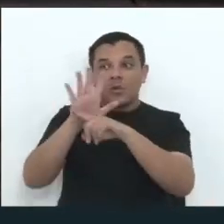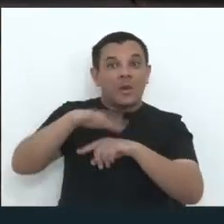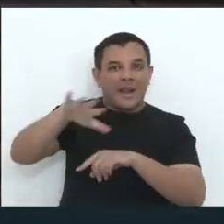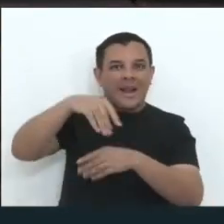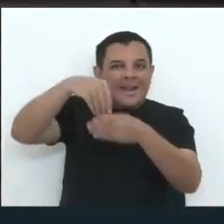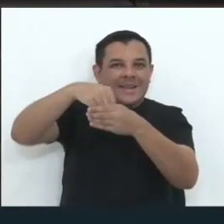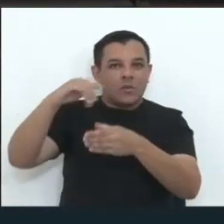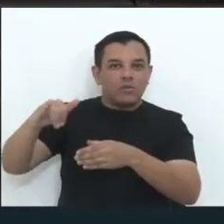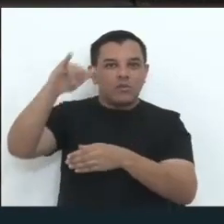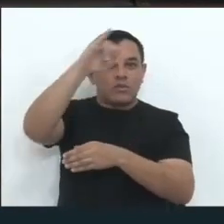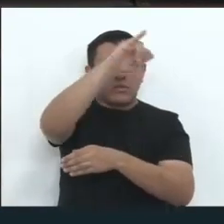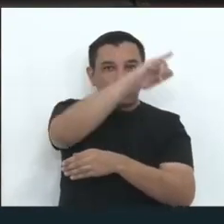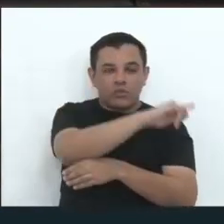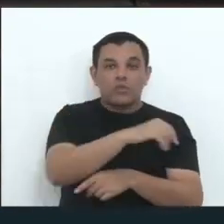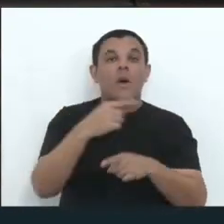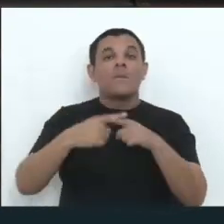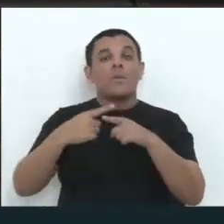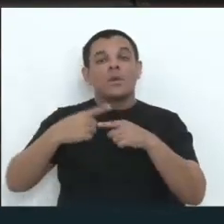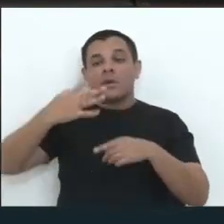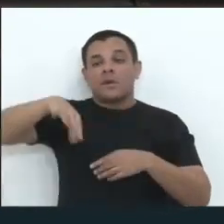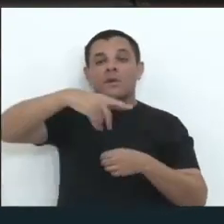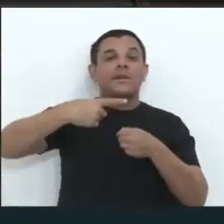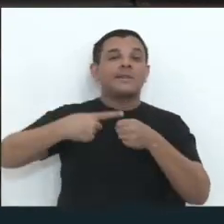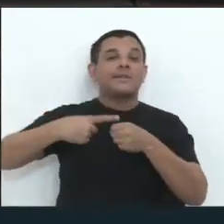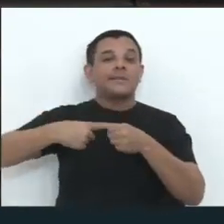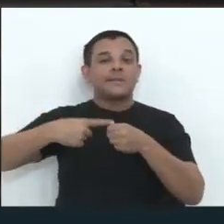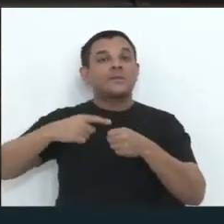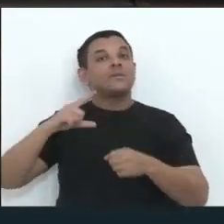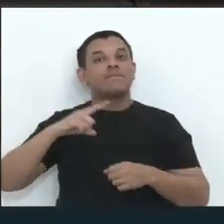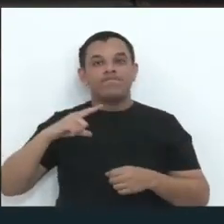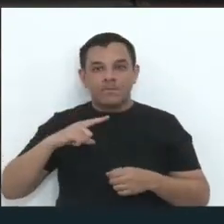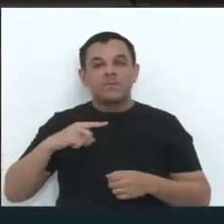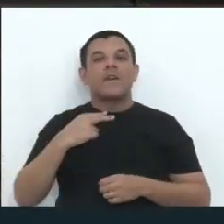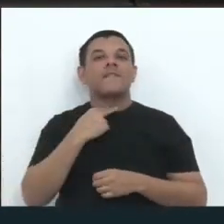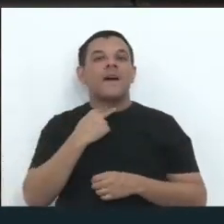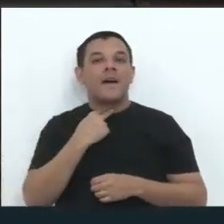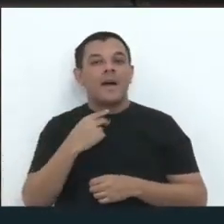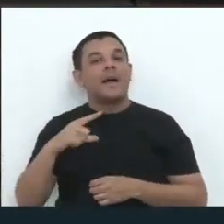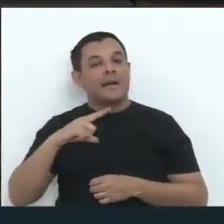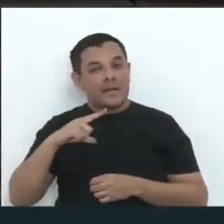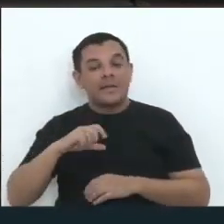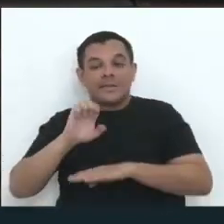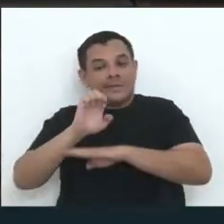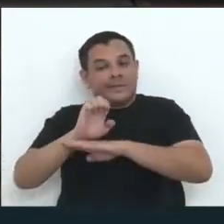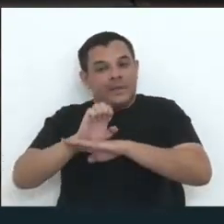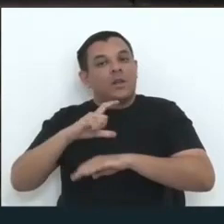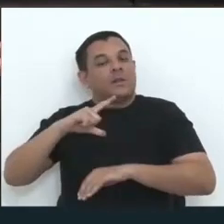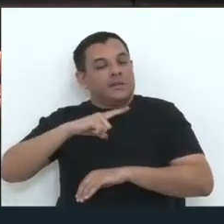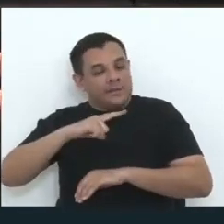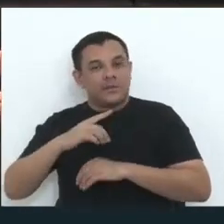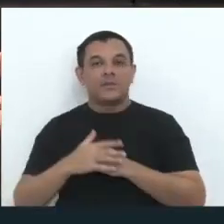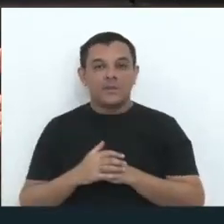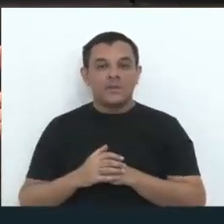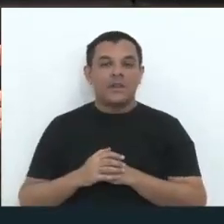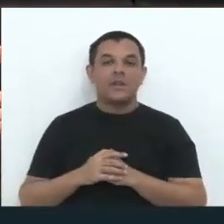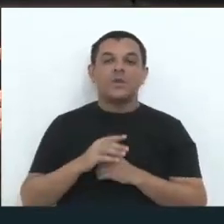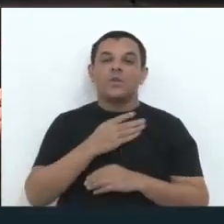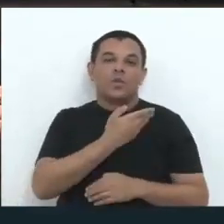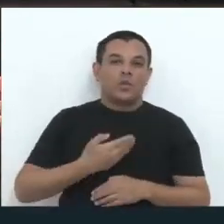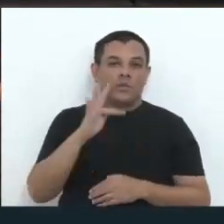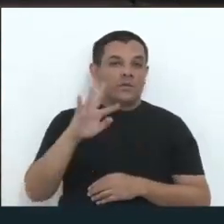porque a cidade está criando vagas, o Estado também, o governo federal tem